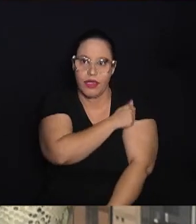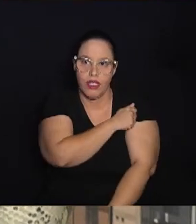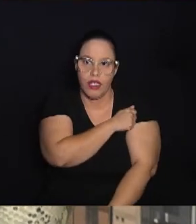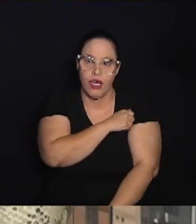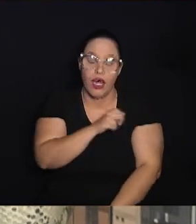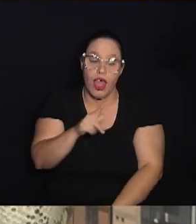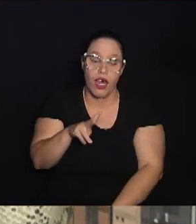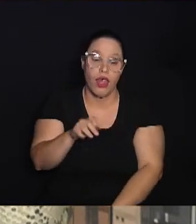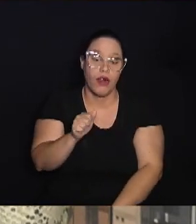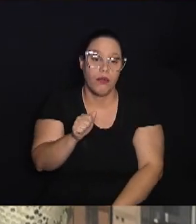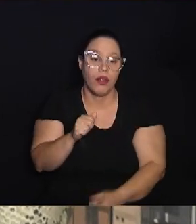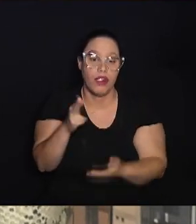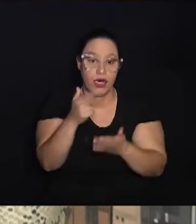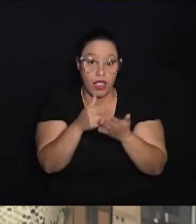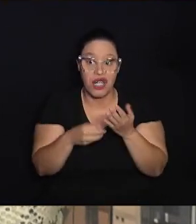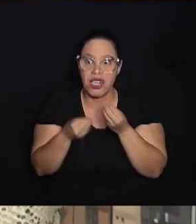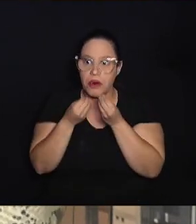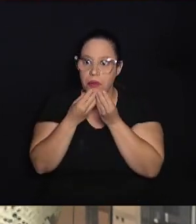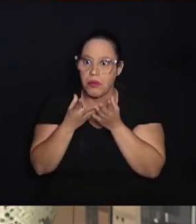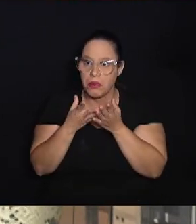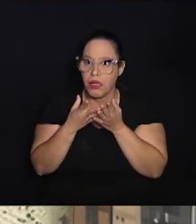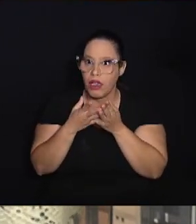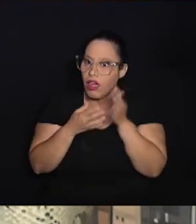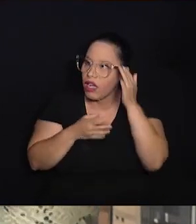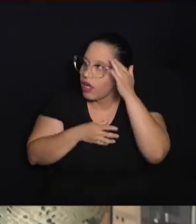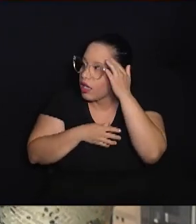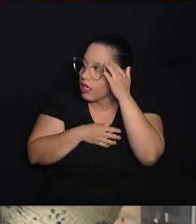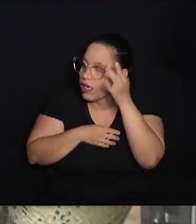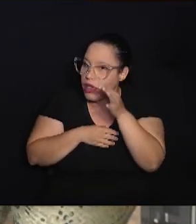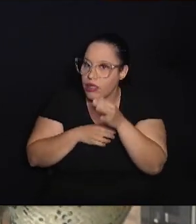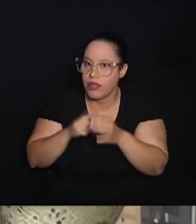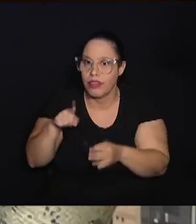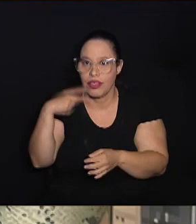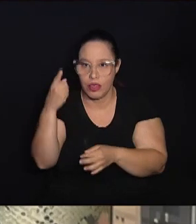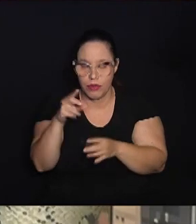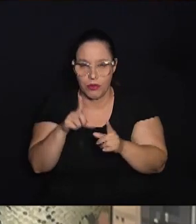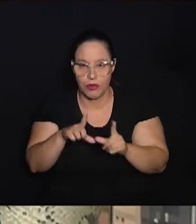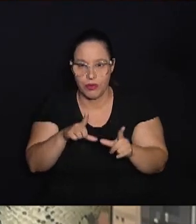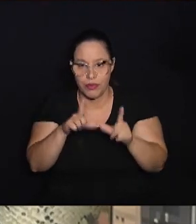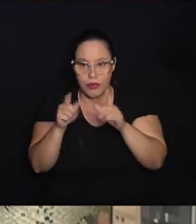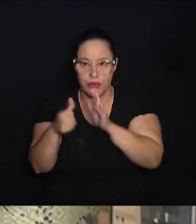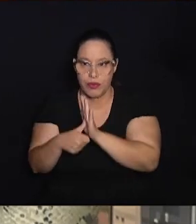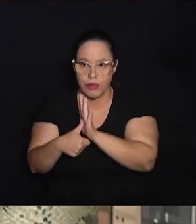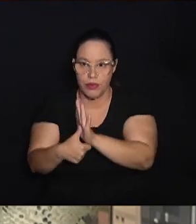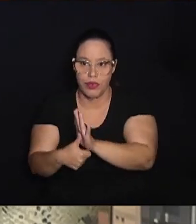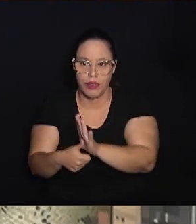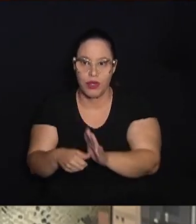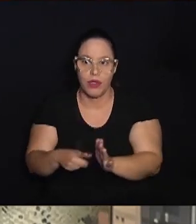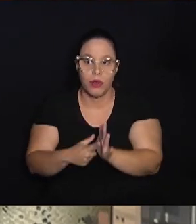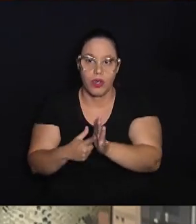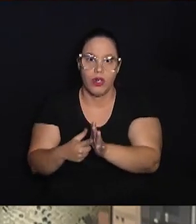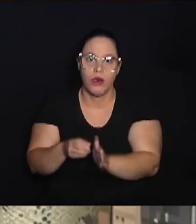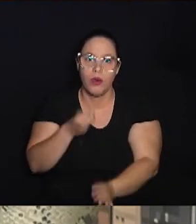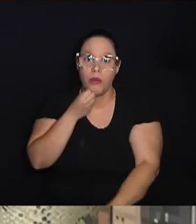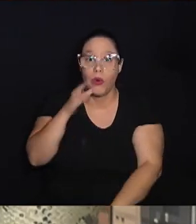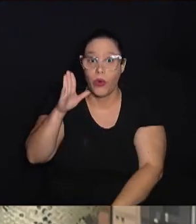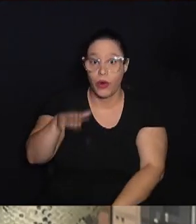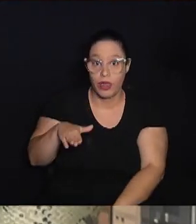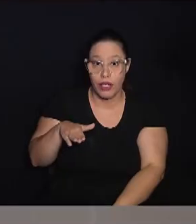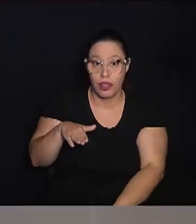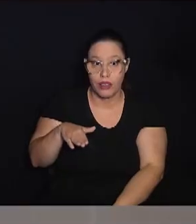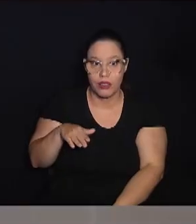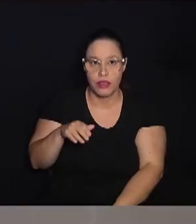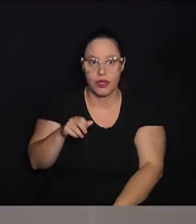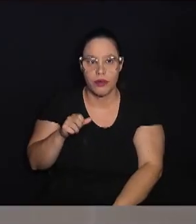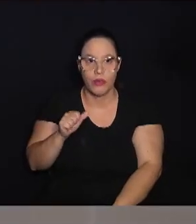desenho e desenha bem sabia disso DJ Pois é depois ela vai mostrar pra gente boa tarde Ana boa tarde